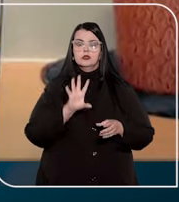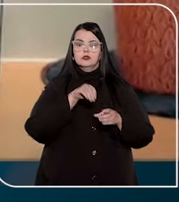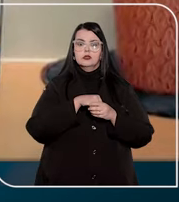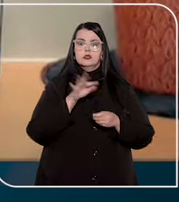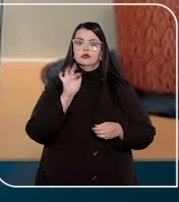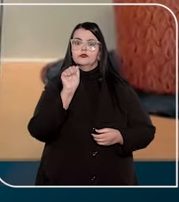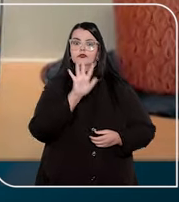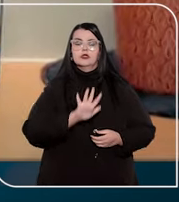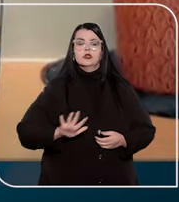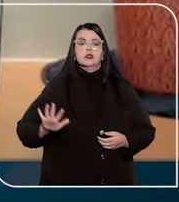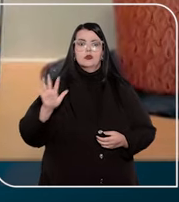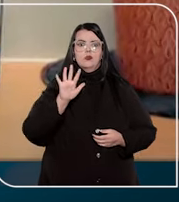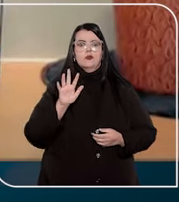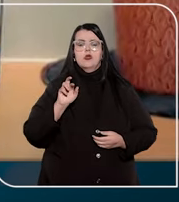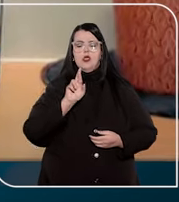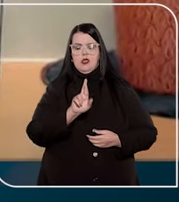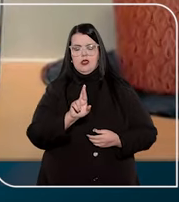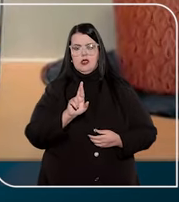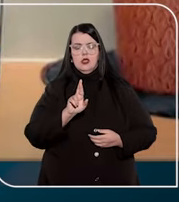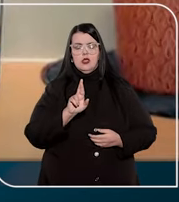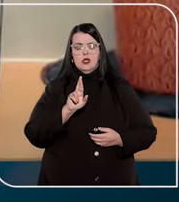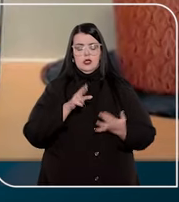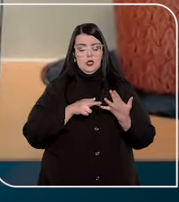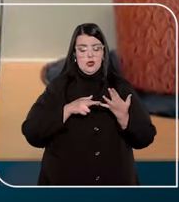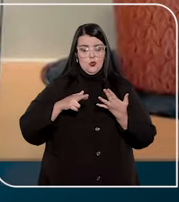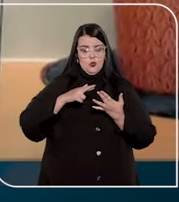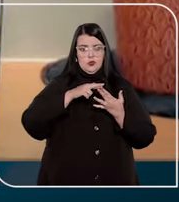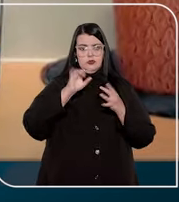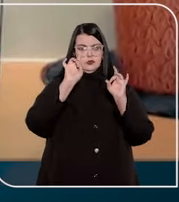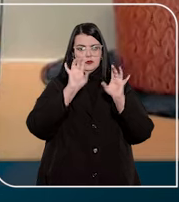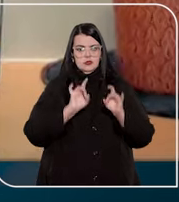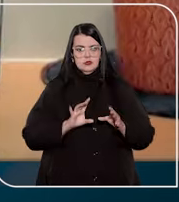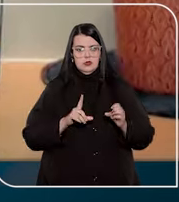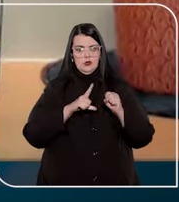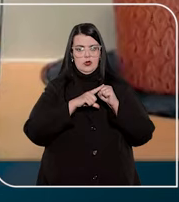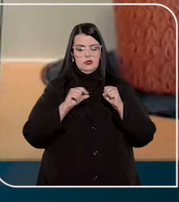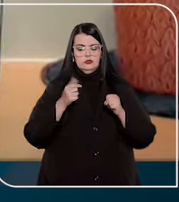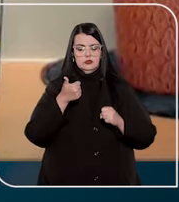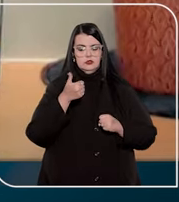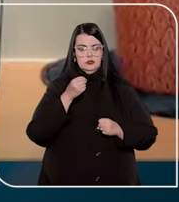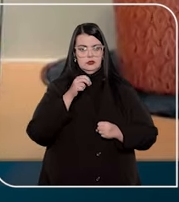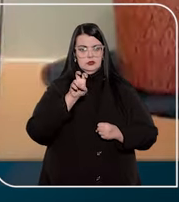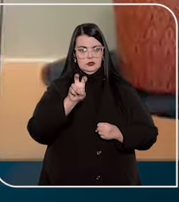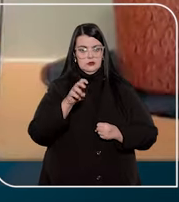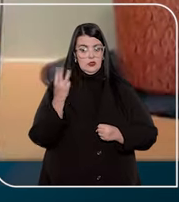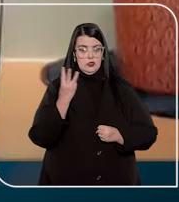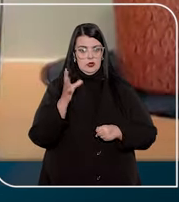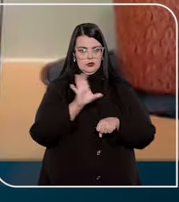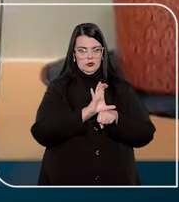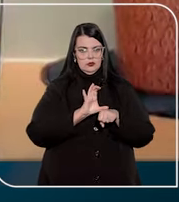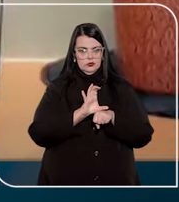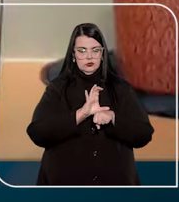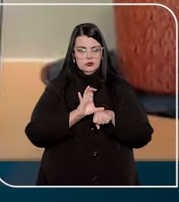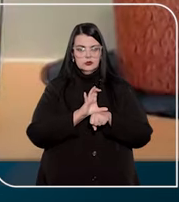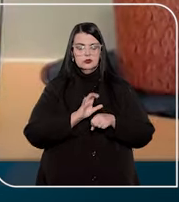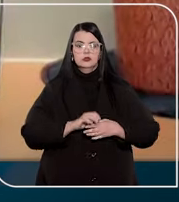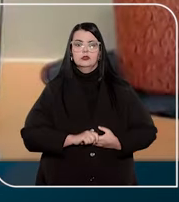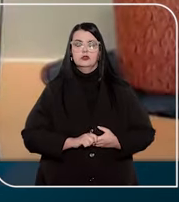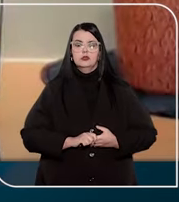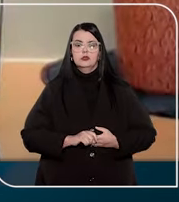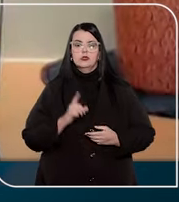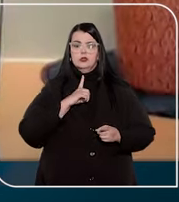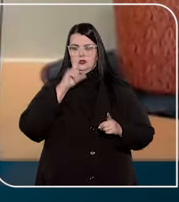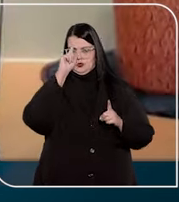Federal, o recurso especial, previsto lá no artigo 105, 3 da Constituição, tem como